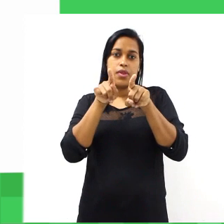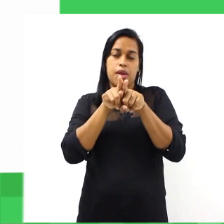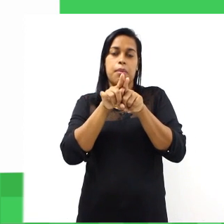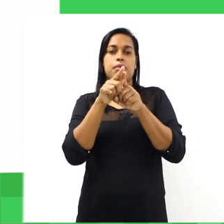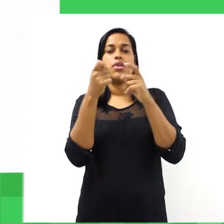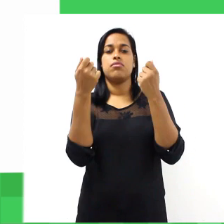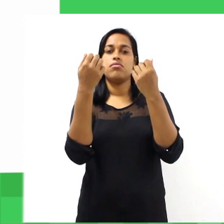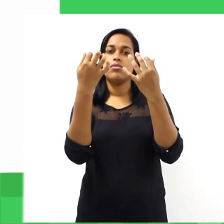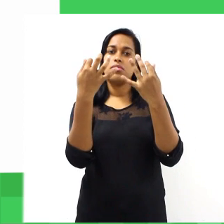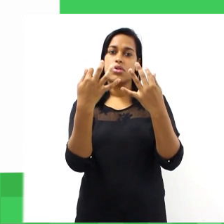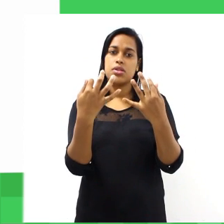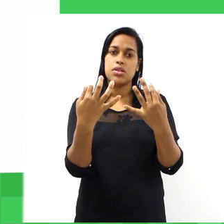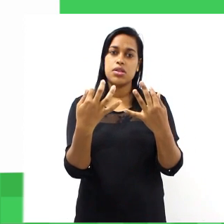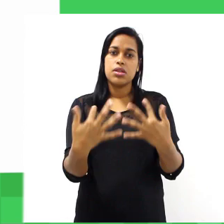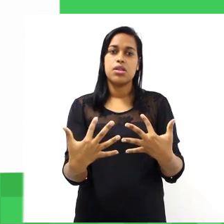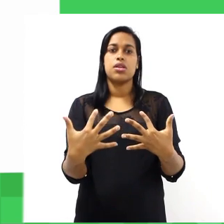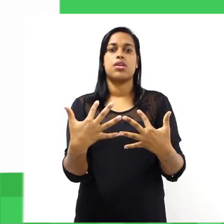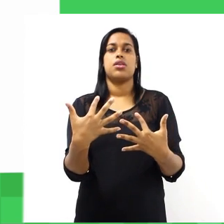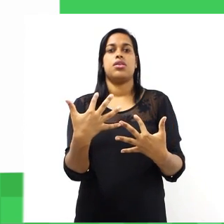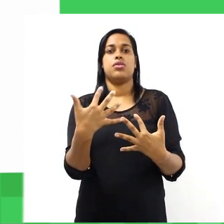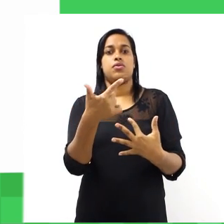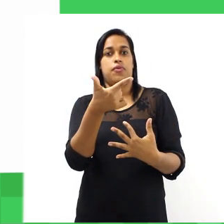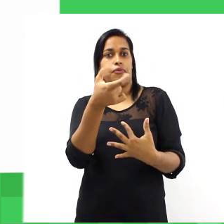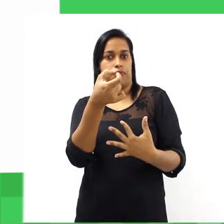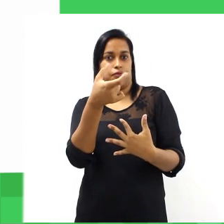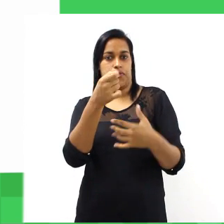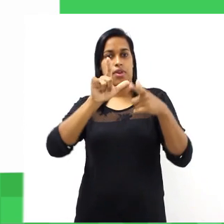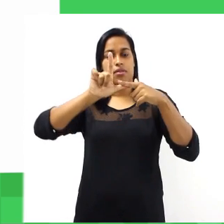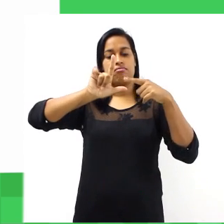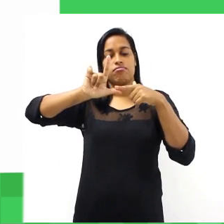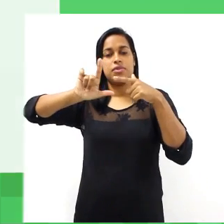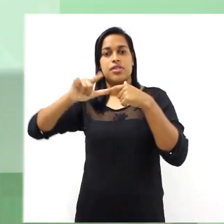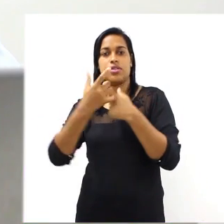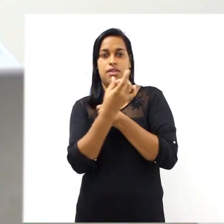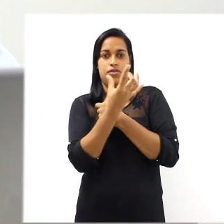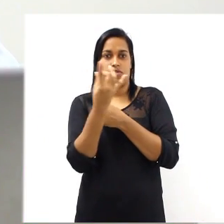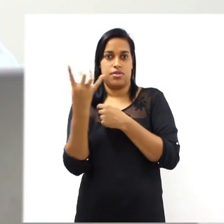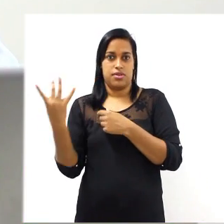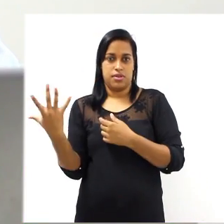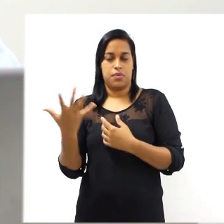varchar com um máximo de 20 letras ou caracteres.